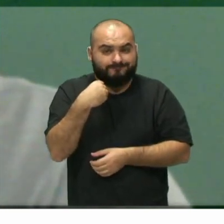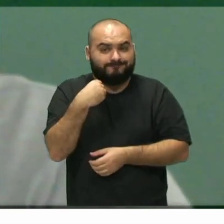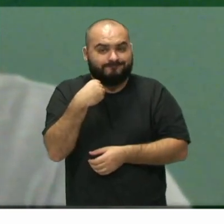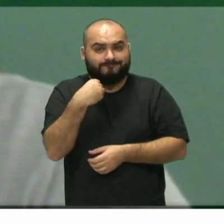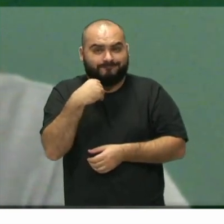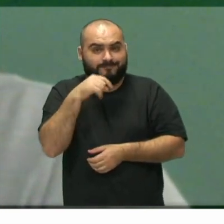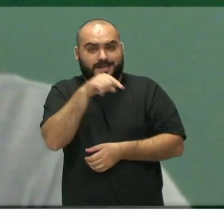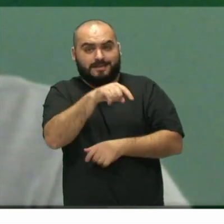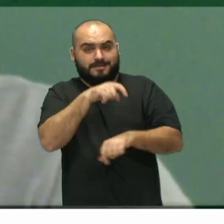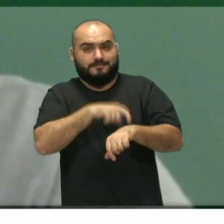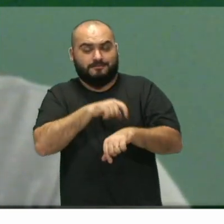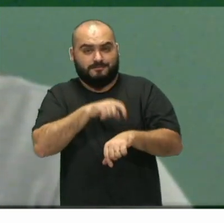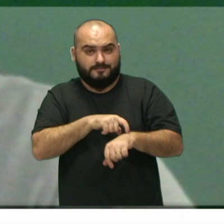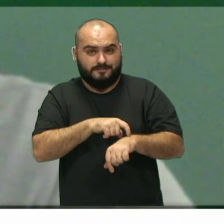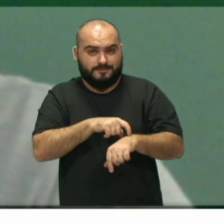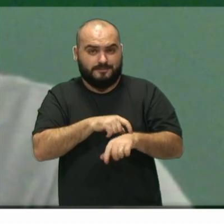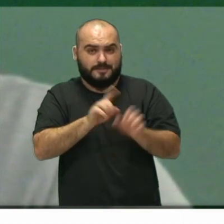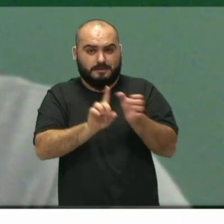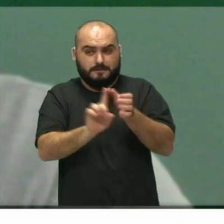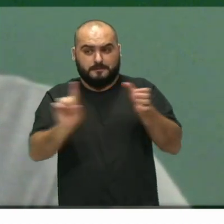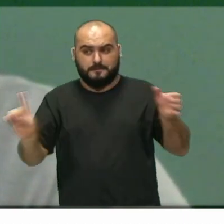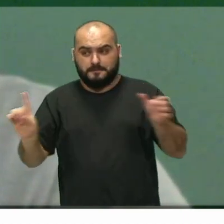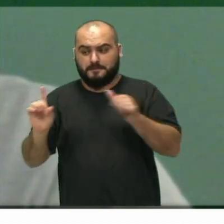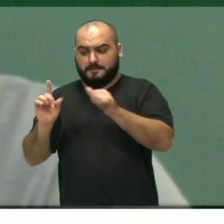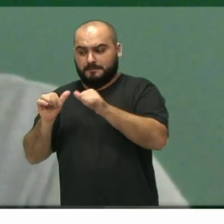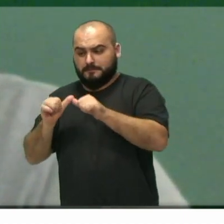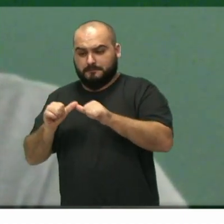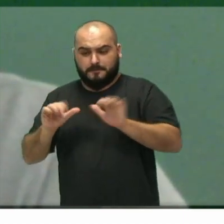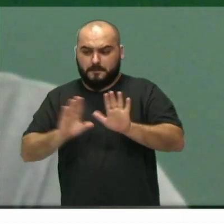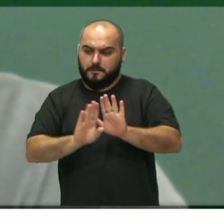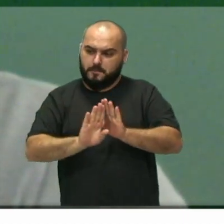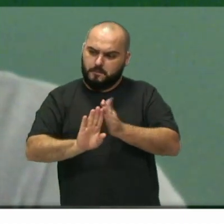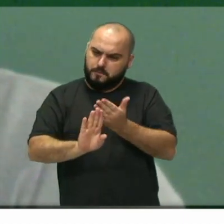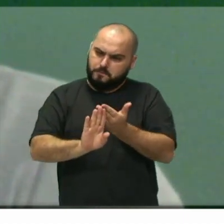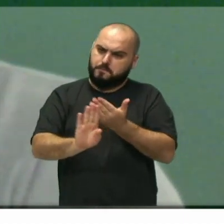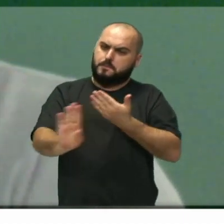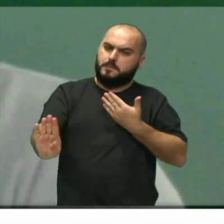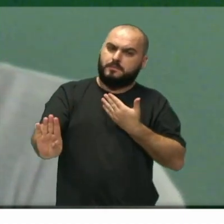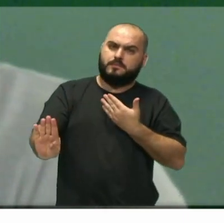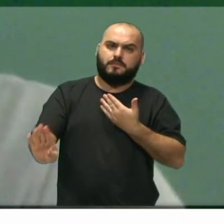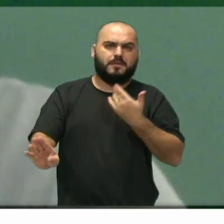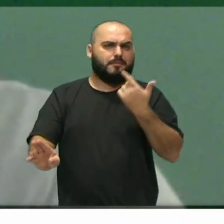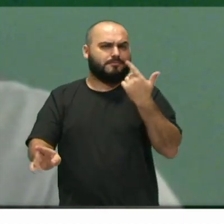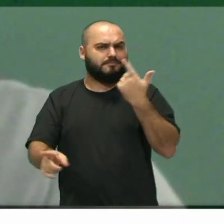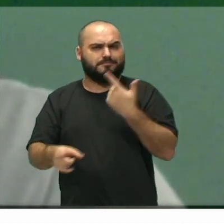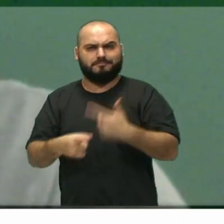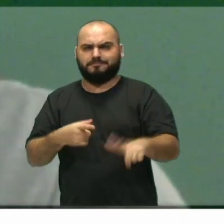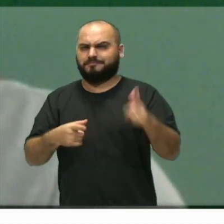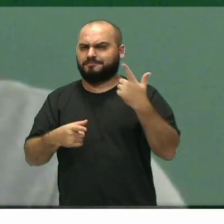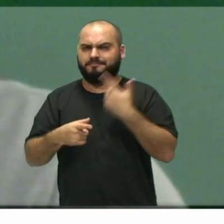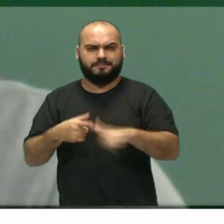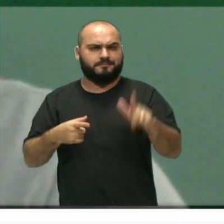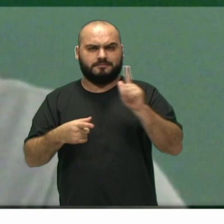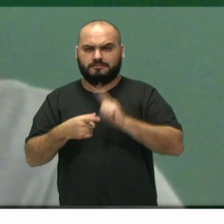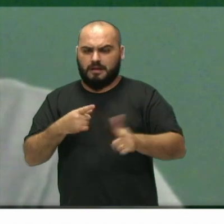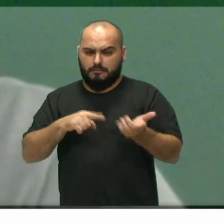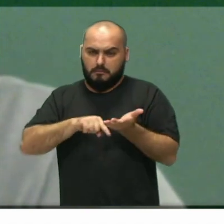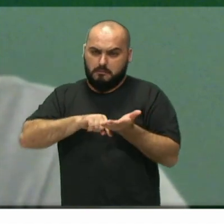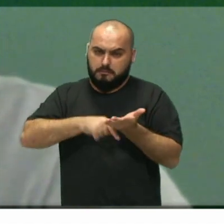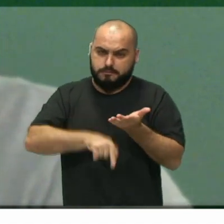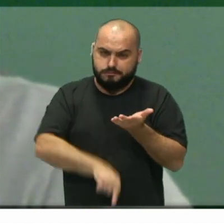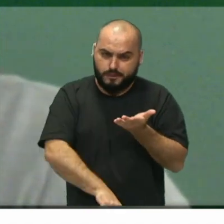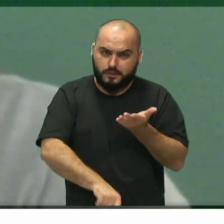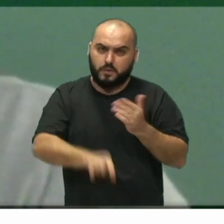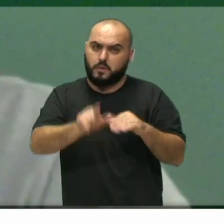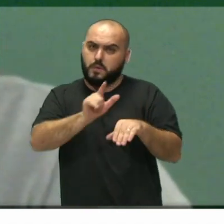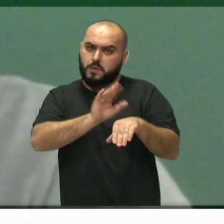essa questão toda do isolamento, do afastamento pessoal, isso foi um caldo para gerar muita